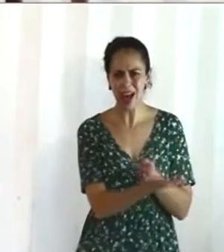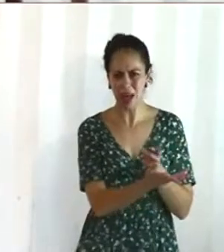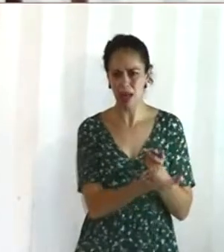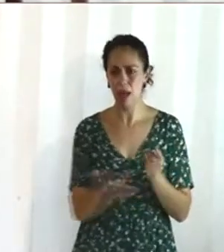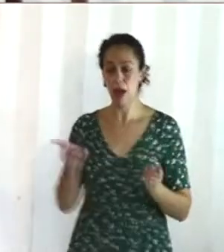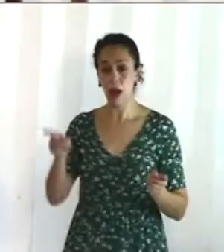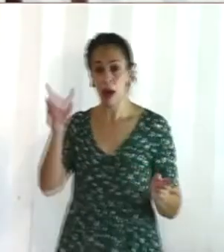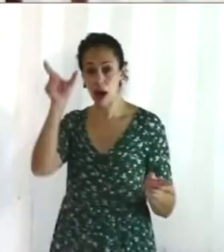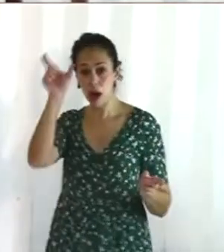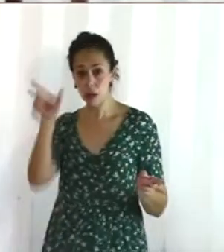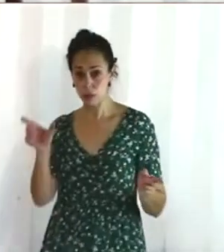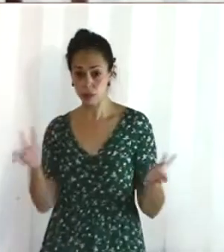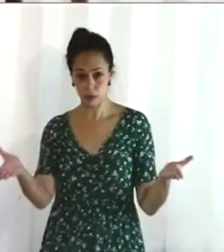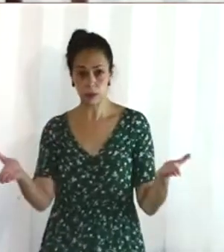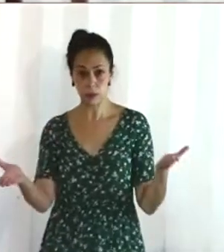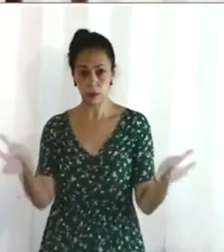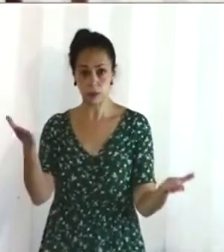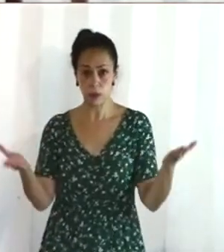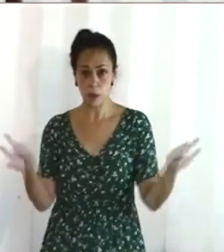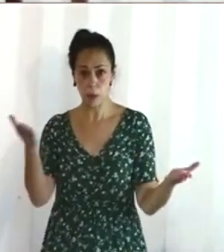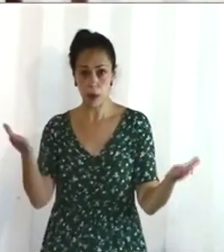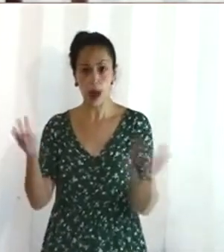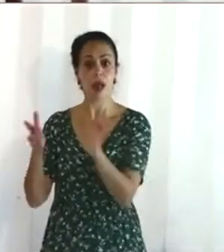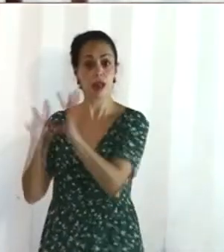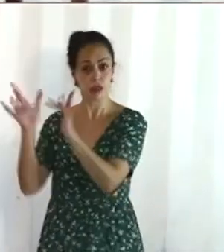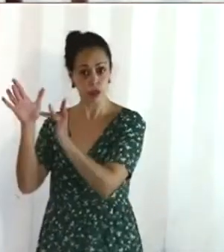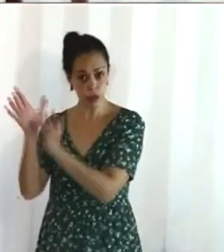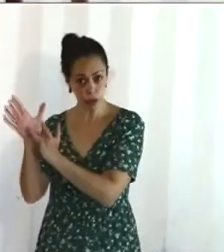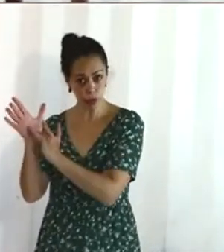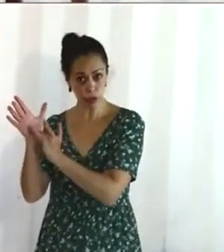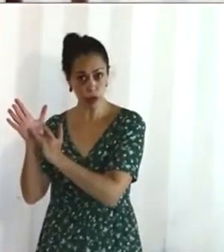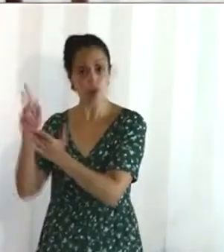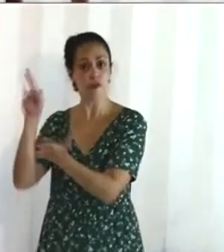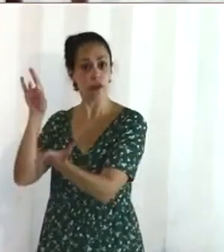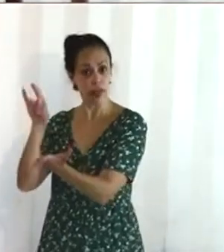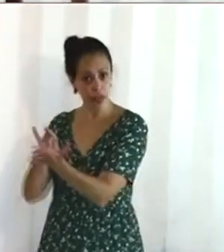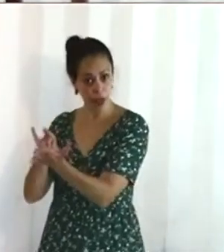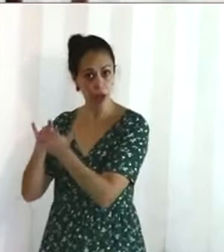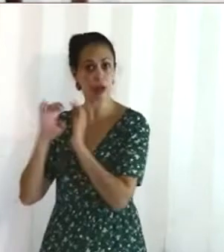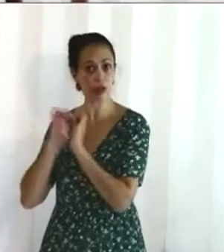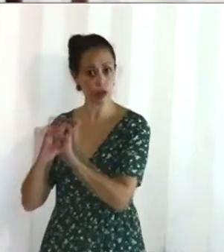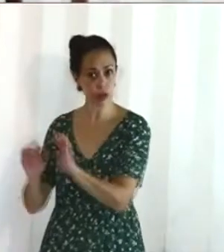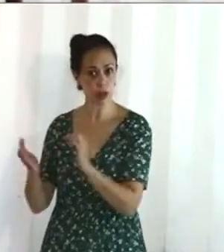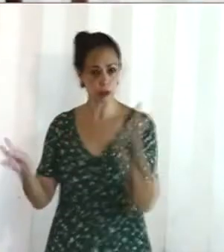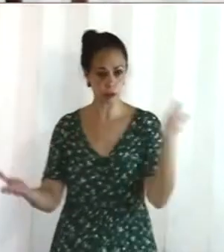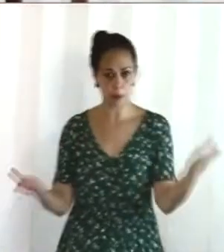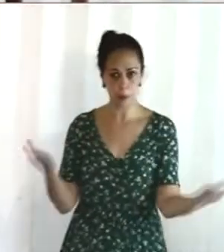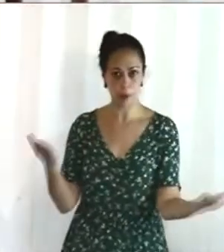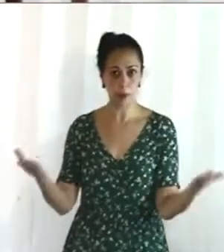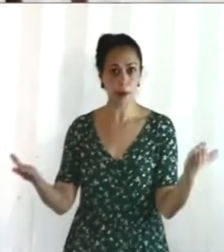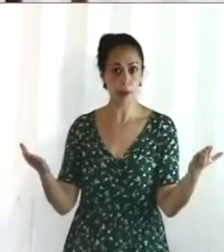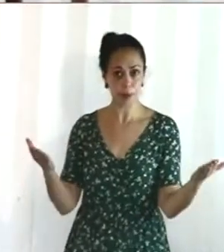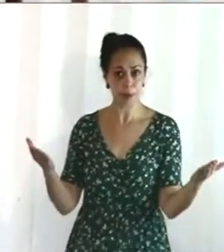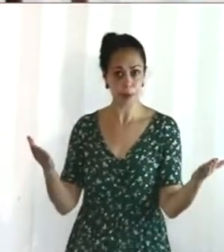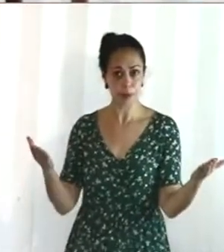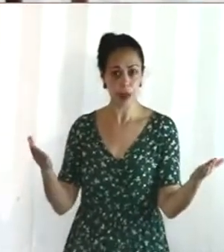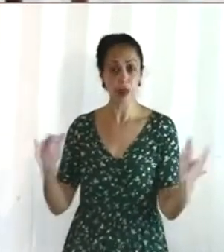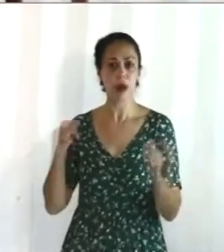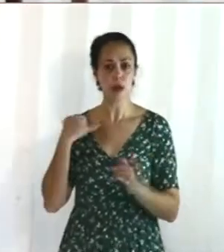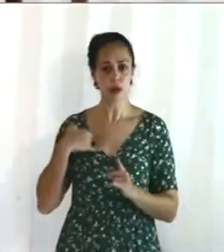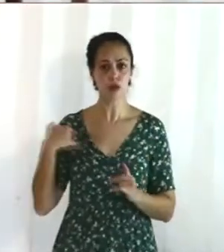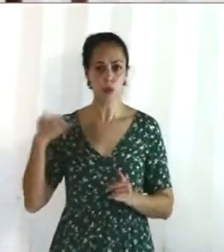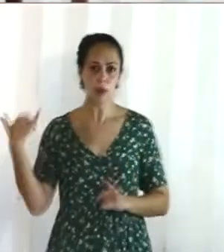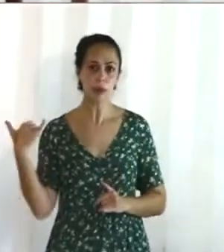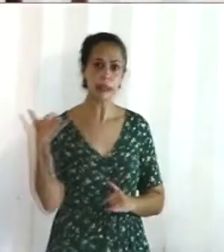agora para nós então uma boa notícia. Qual é a boa notícia que ele vai trazer? Os versículos de 1 a 3, ele